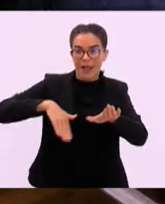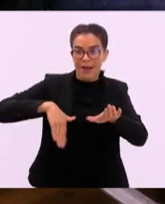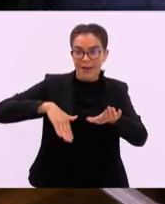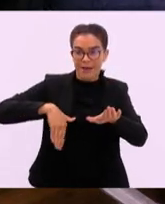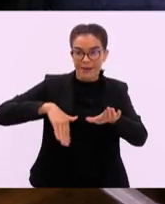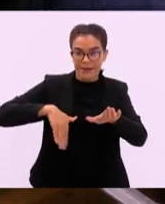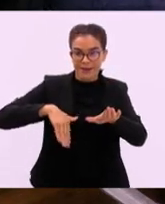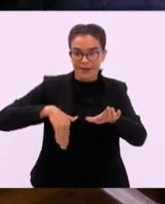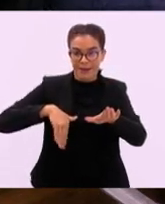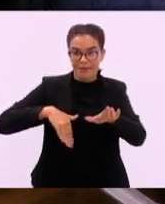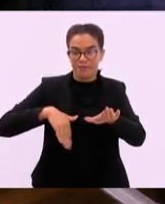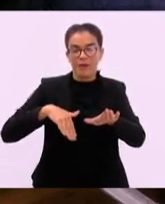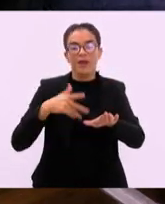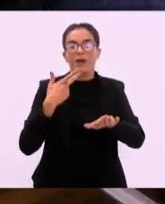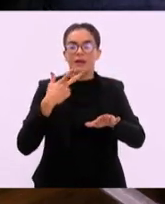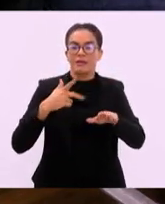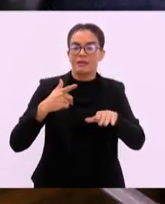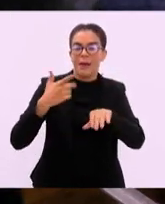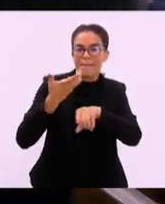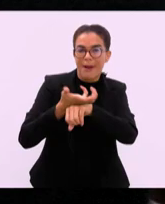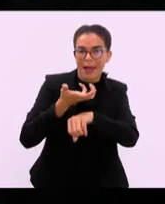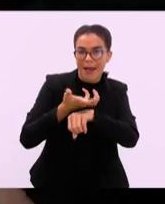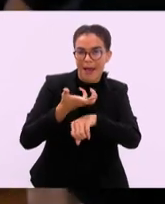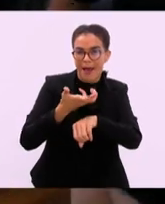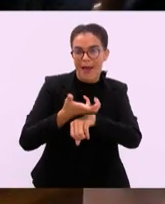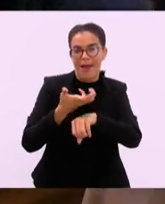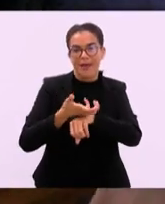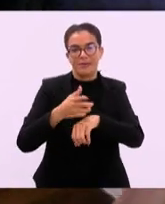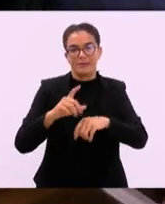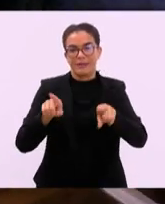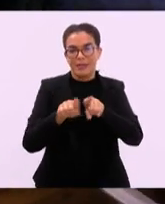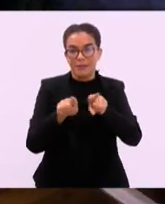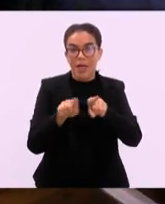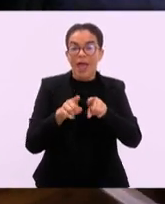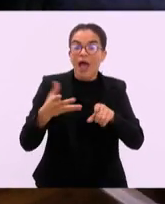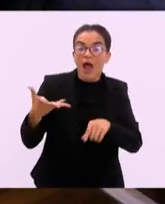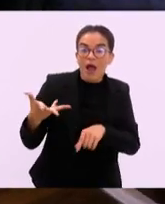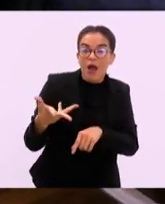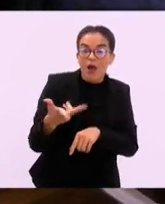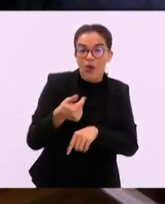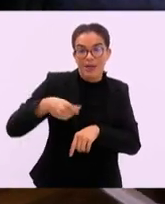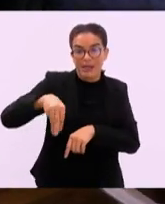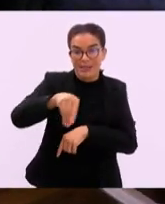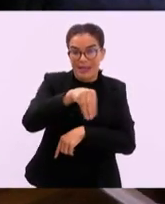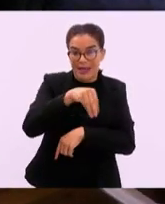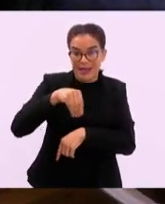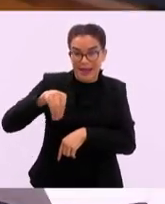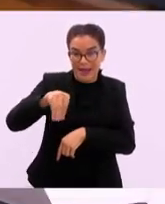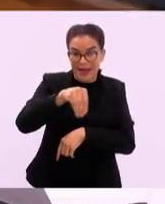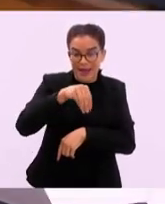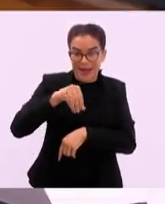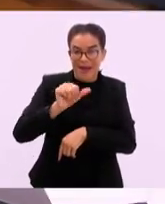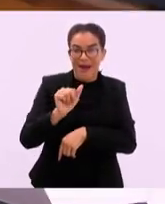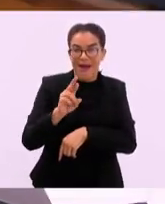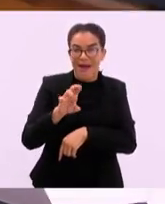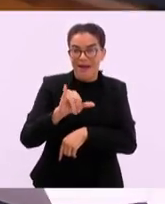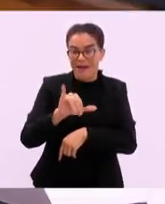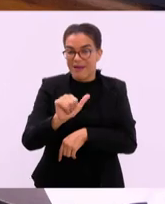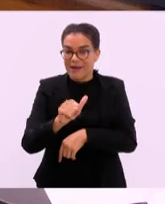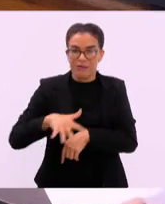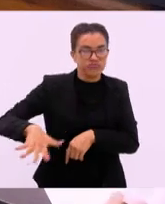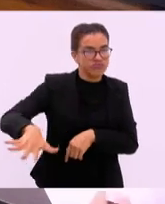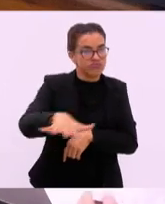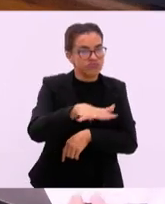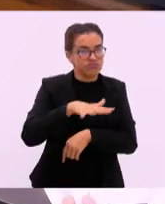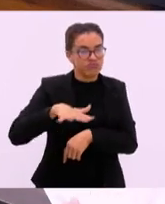Não só das praias, não. de praças, creche, areia, qualidade da areia em geral. O que podia ser ruim